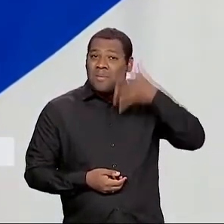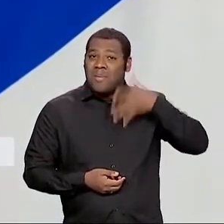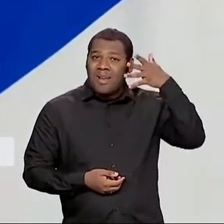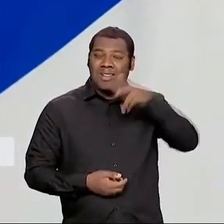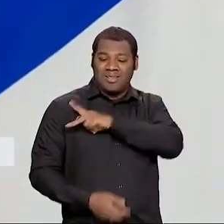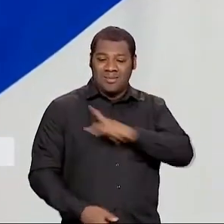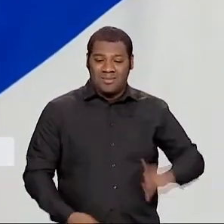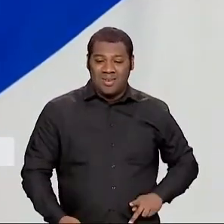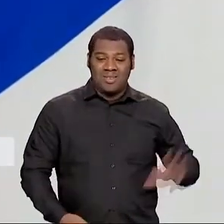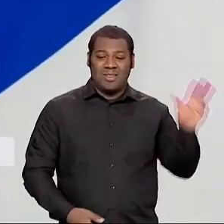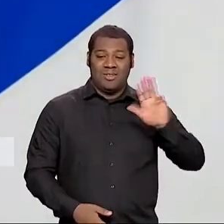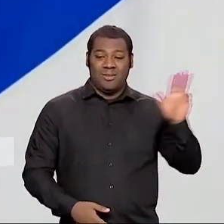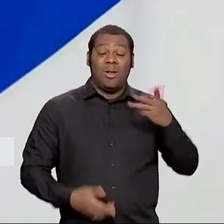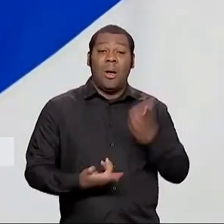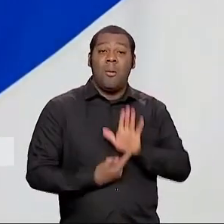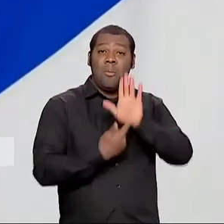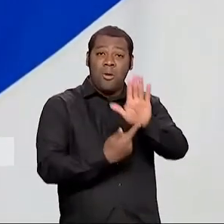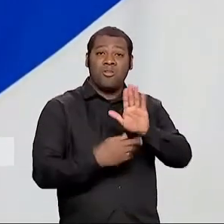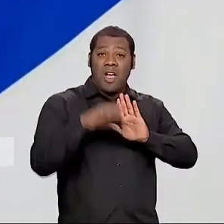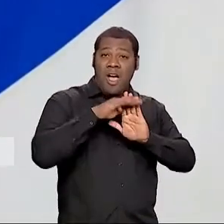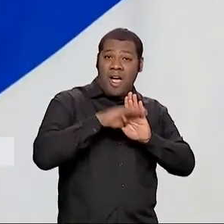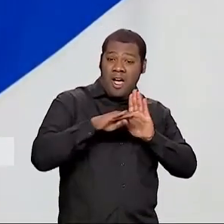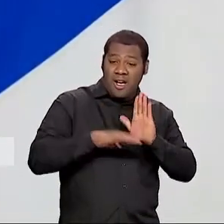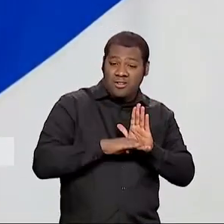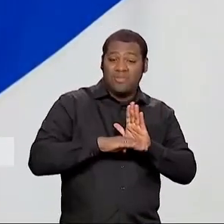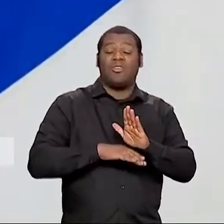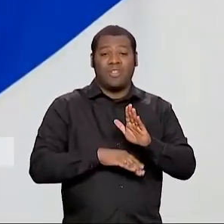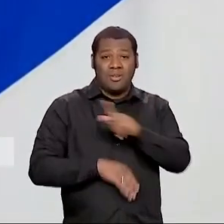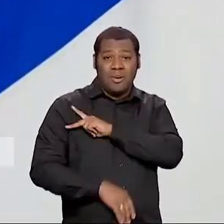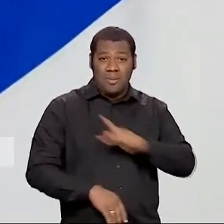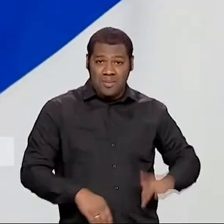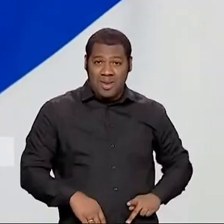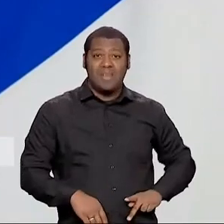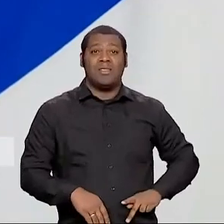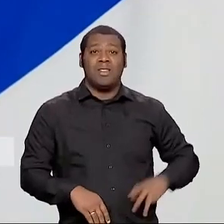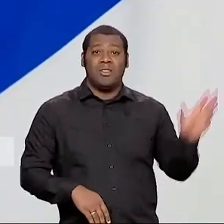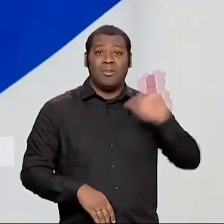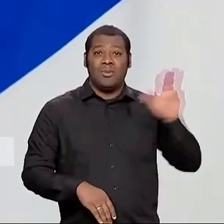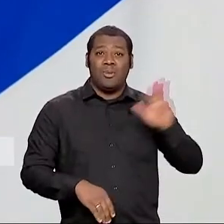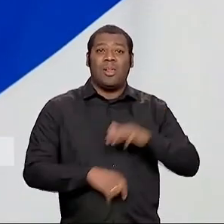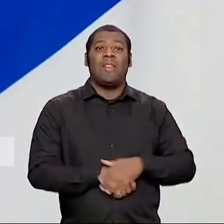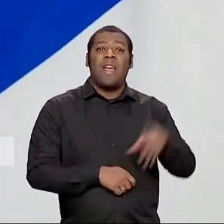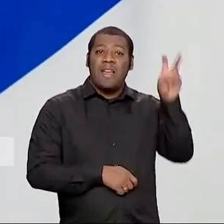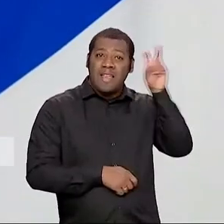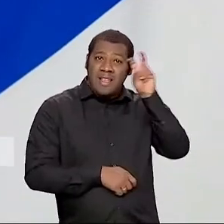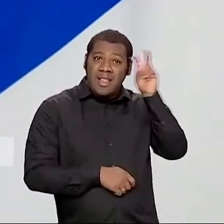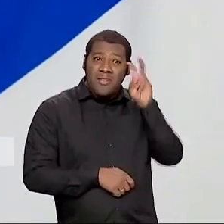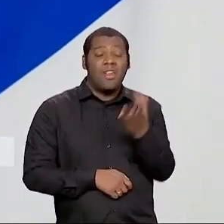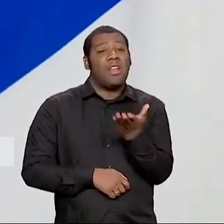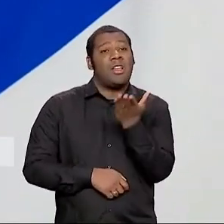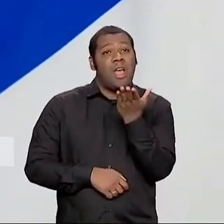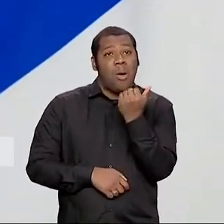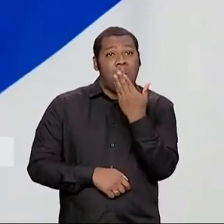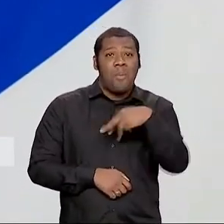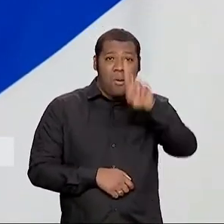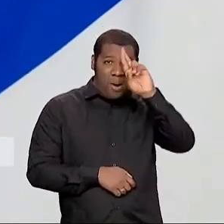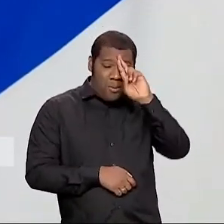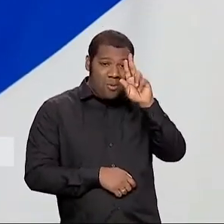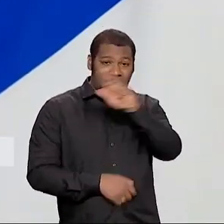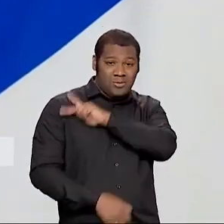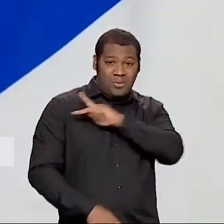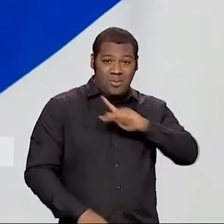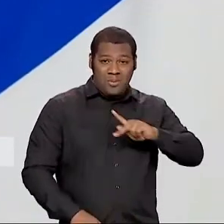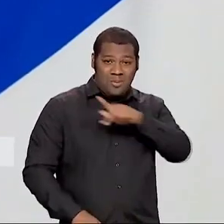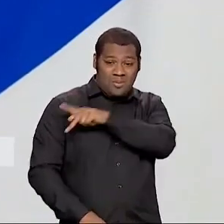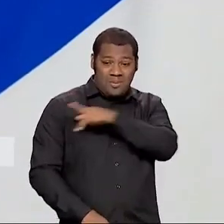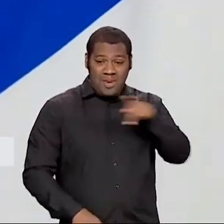repassando a agenda que ele teve aqui. Ele, na quinta-feira, teve um almoço com a presidenta do novo